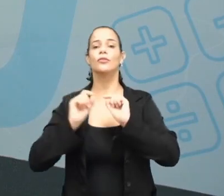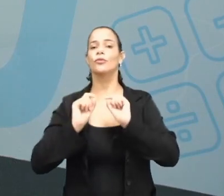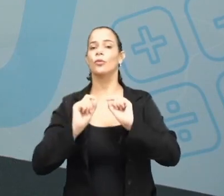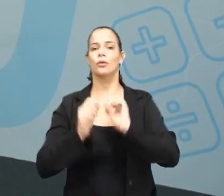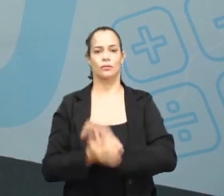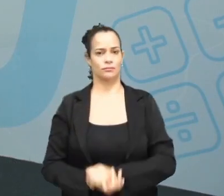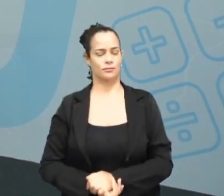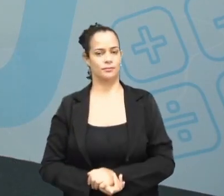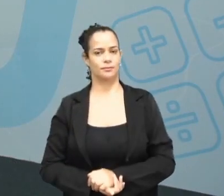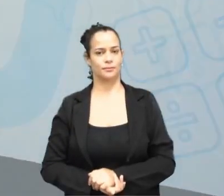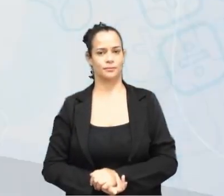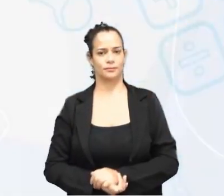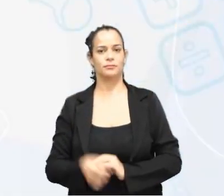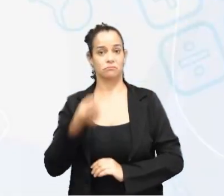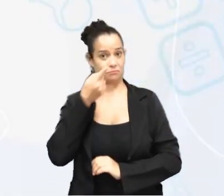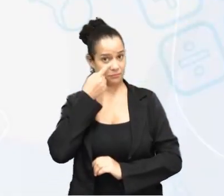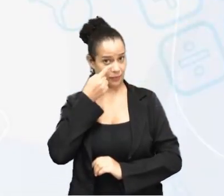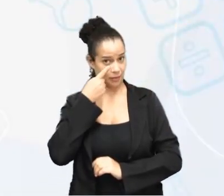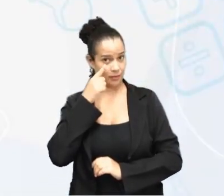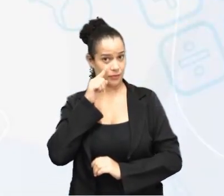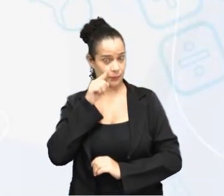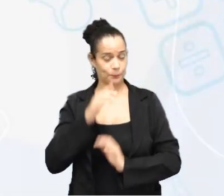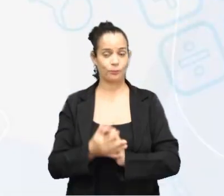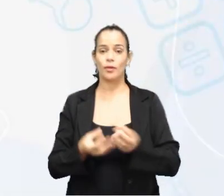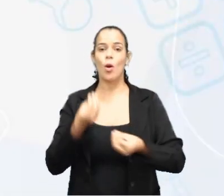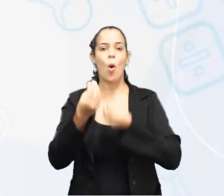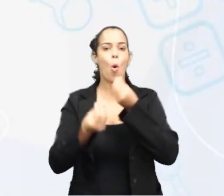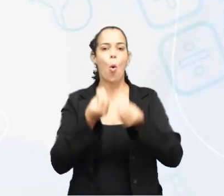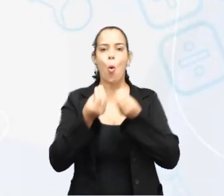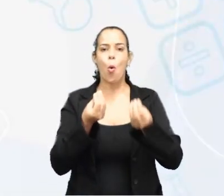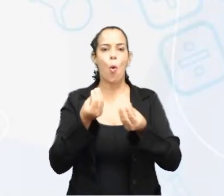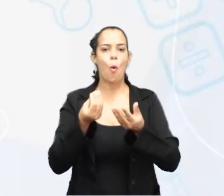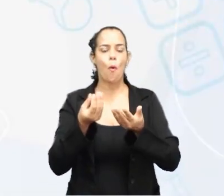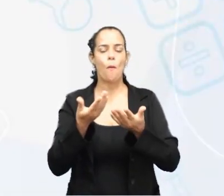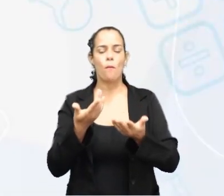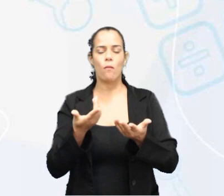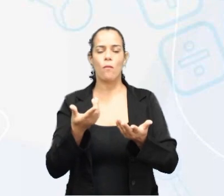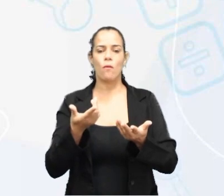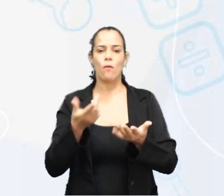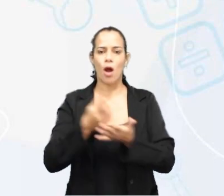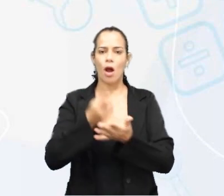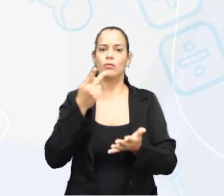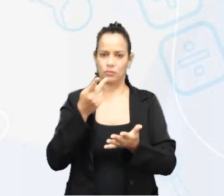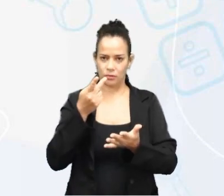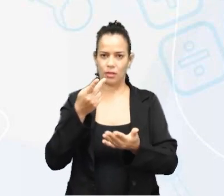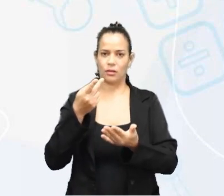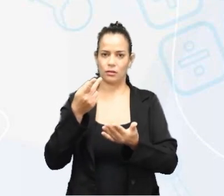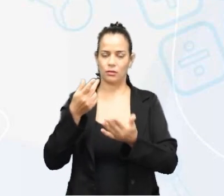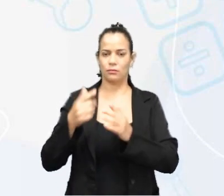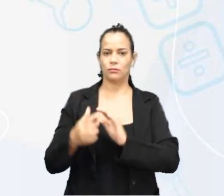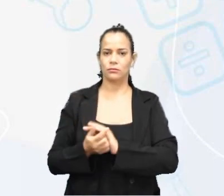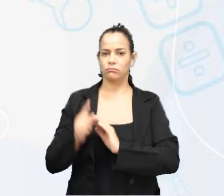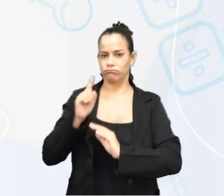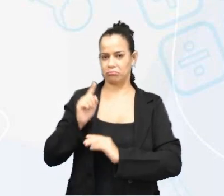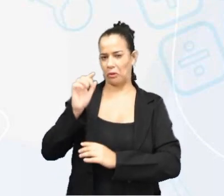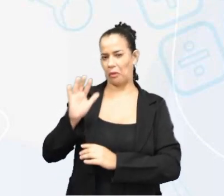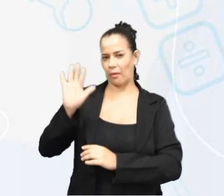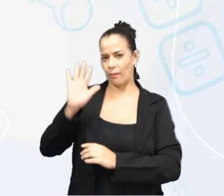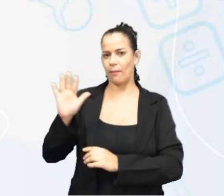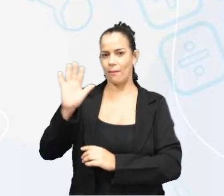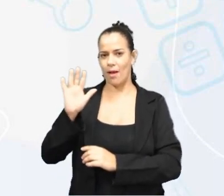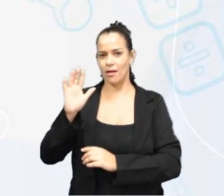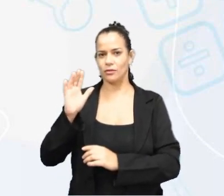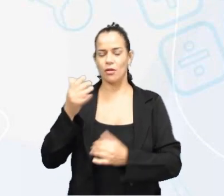seguinte, preste atenção. Como ocorre o processo de pirâmide invertida no gênero textual notícia? E